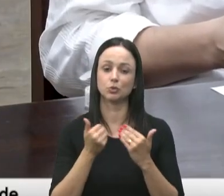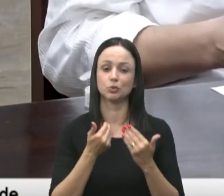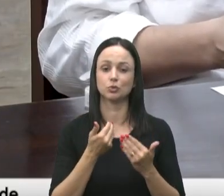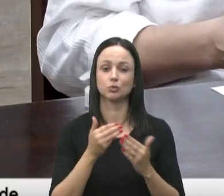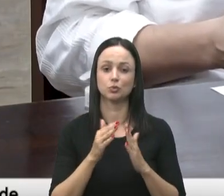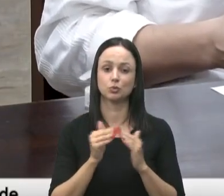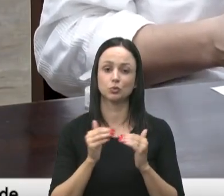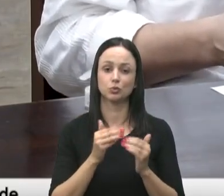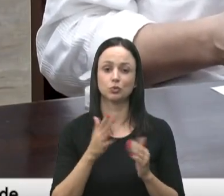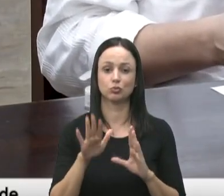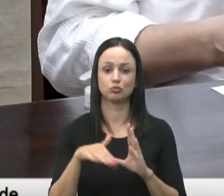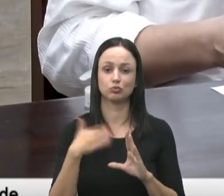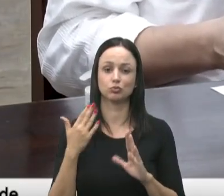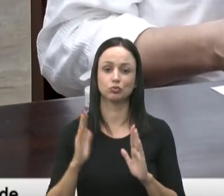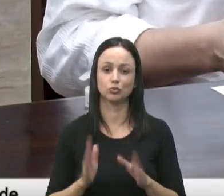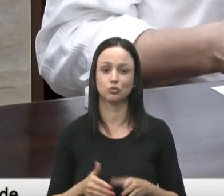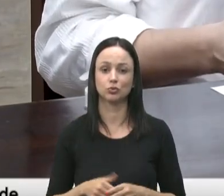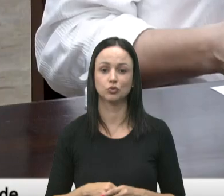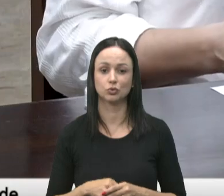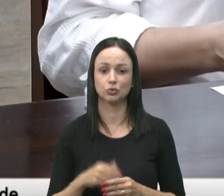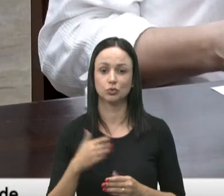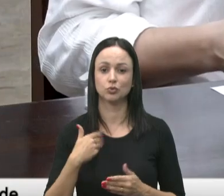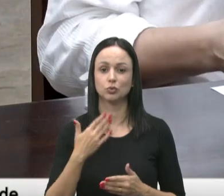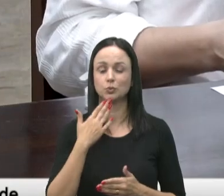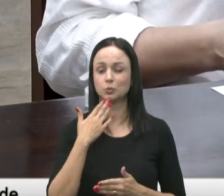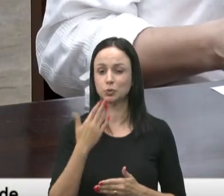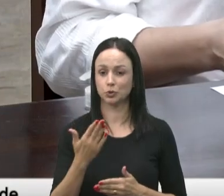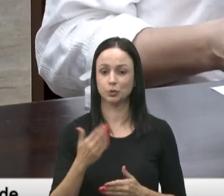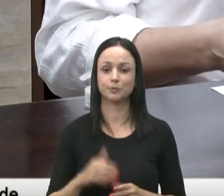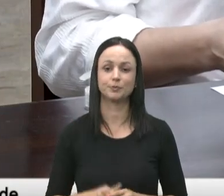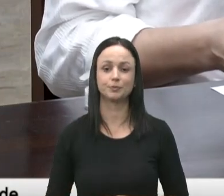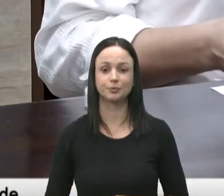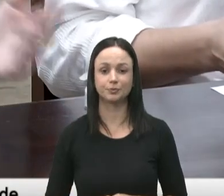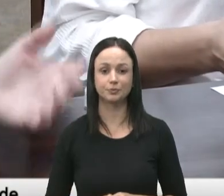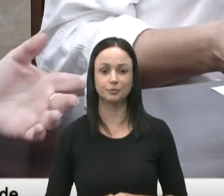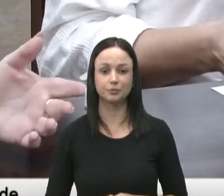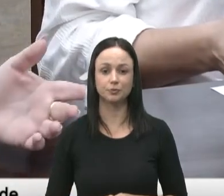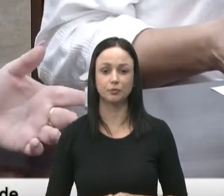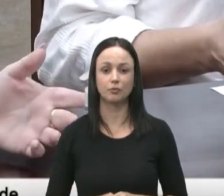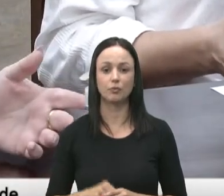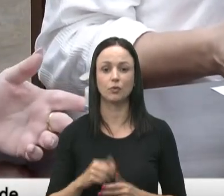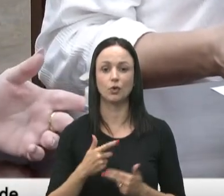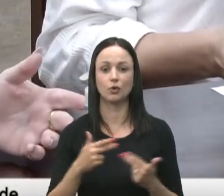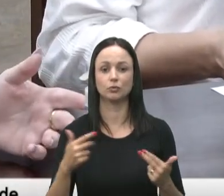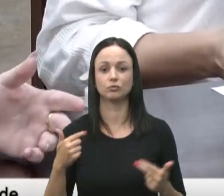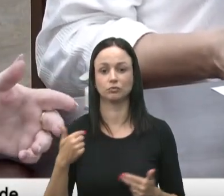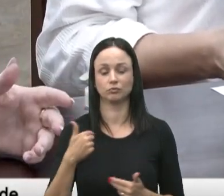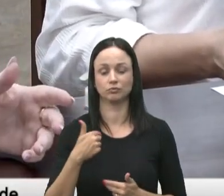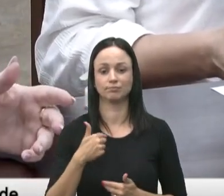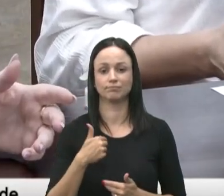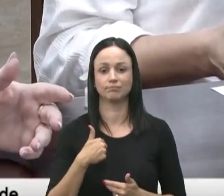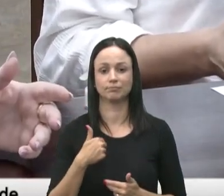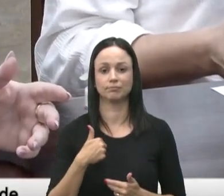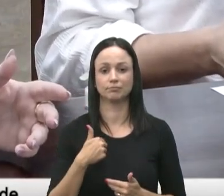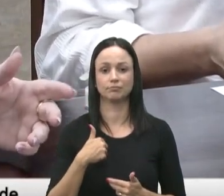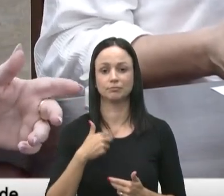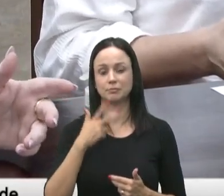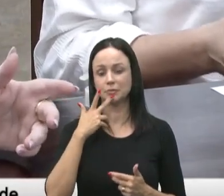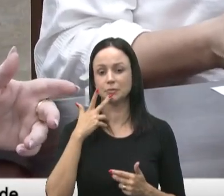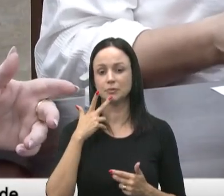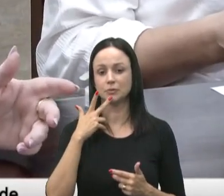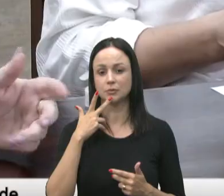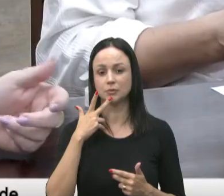já me mandaram a mensagem aqui, e eu queria fazer um apelo. Uma das coisas que eu sou alvo, né, dos haters